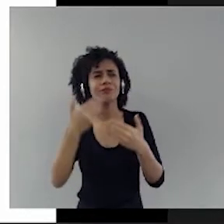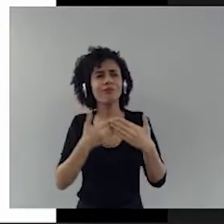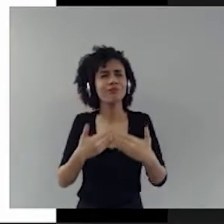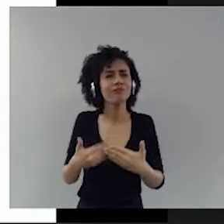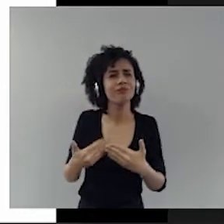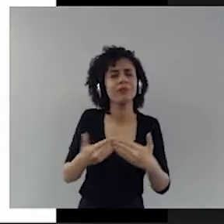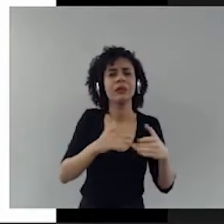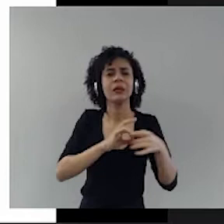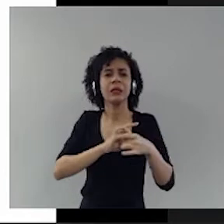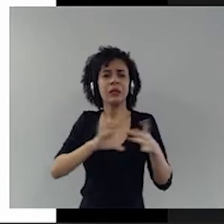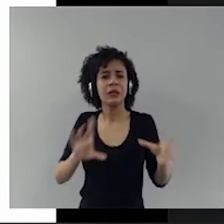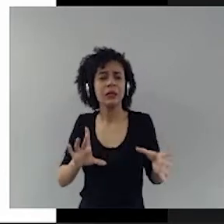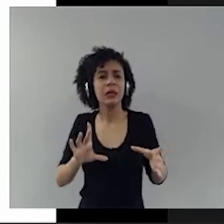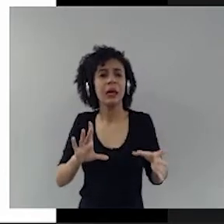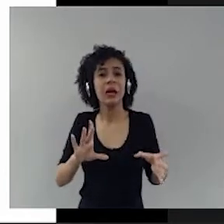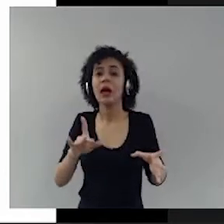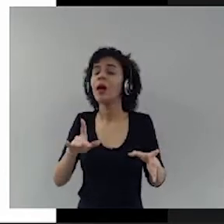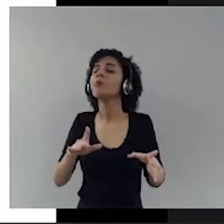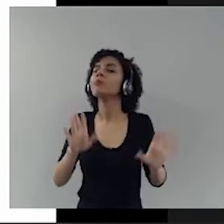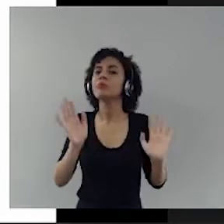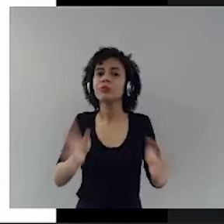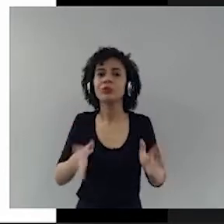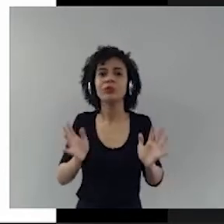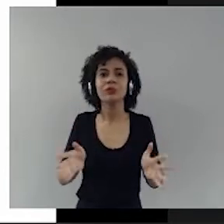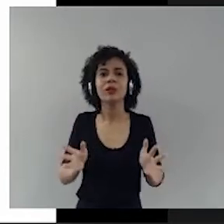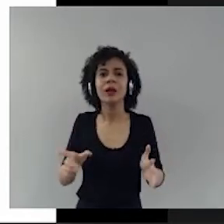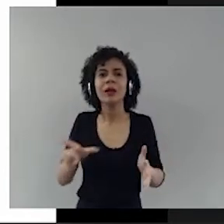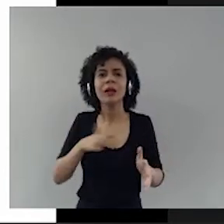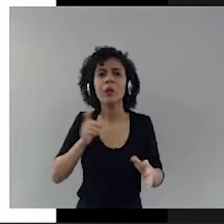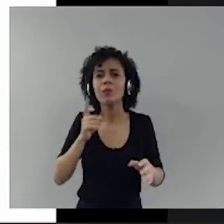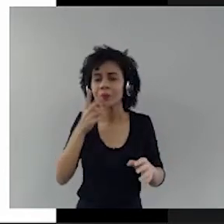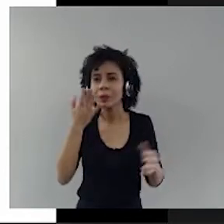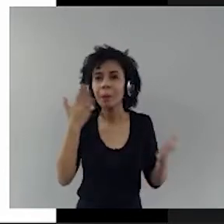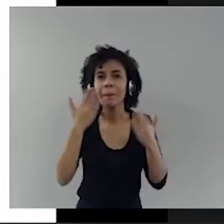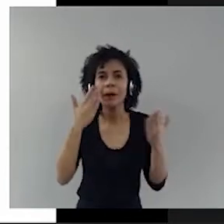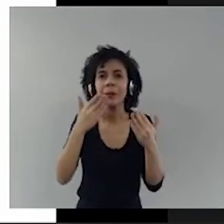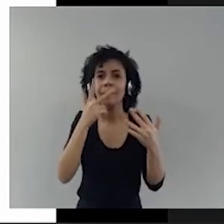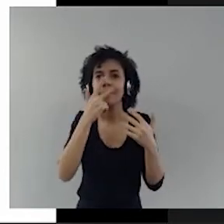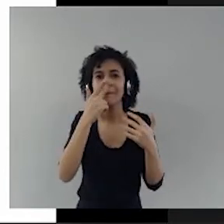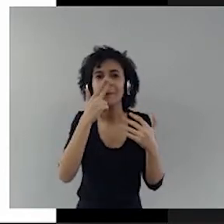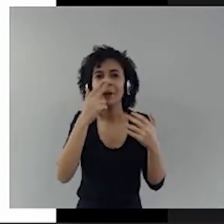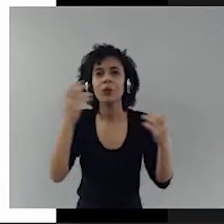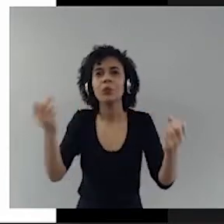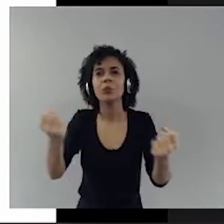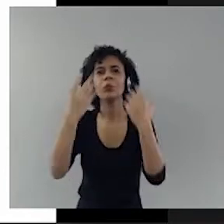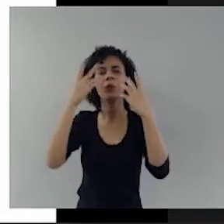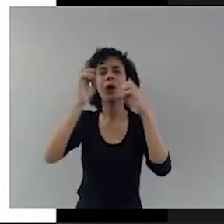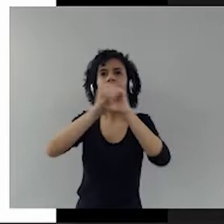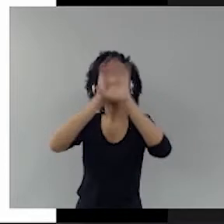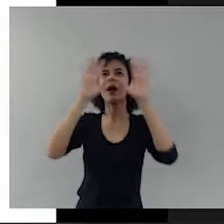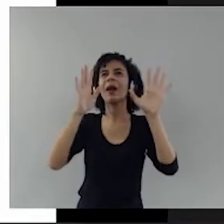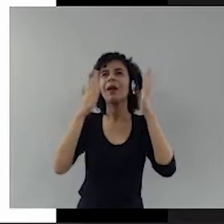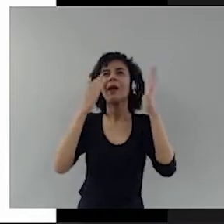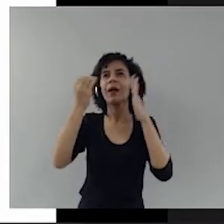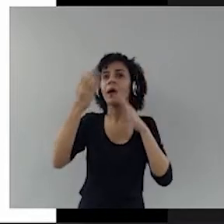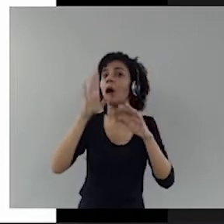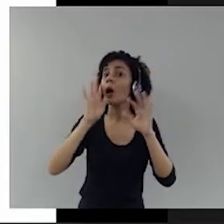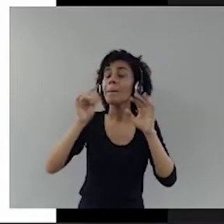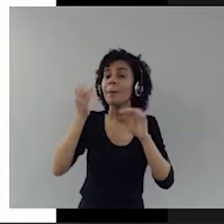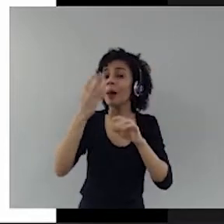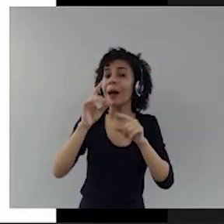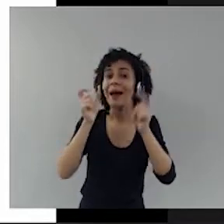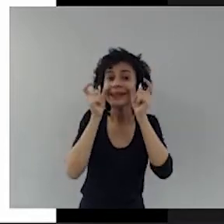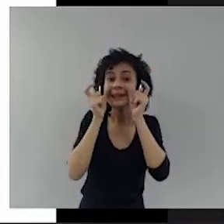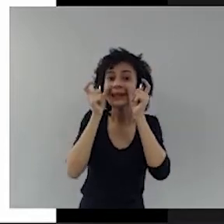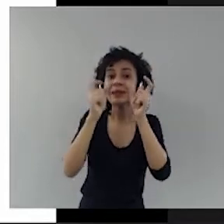das licitações imediatamente imediatamente fazem acender uma luz amarela em